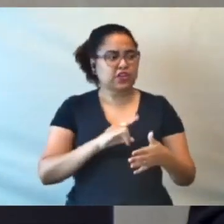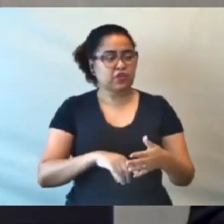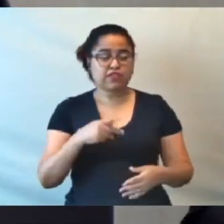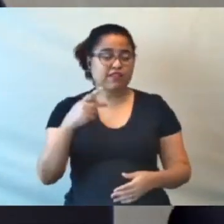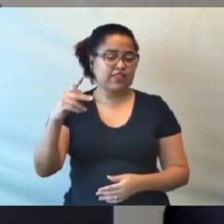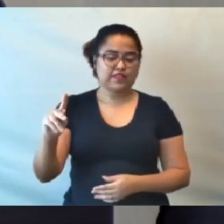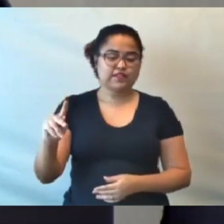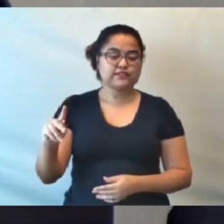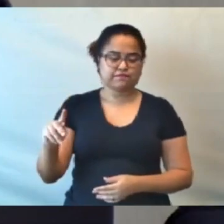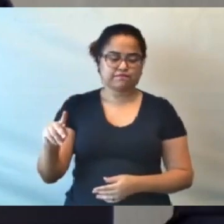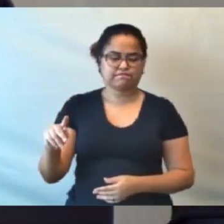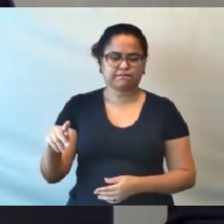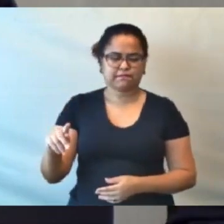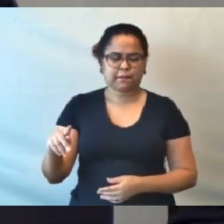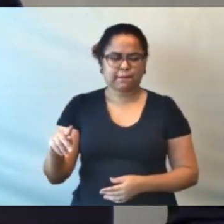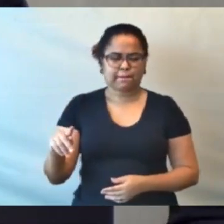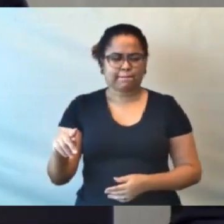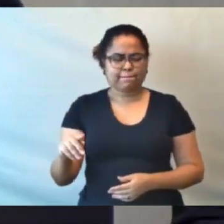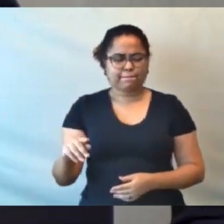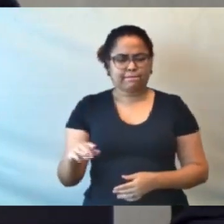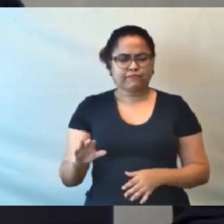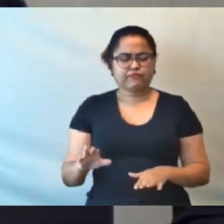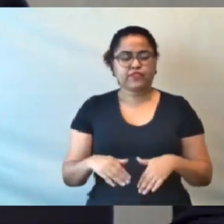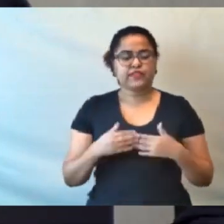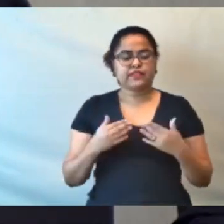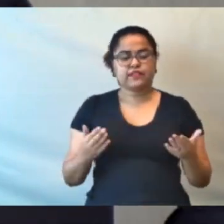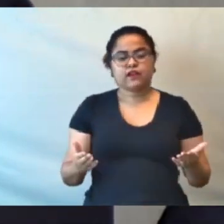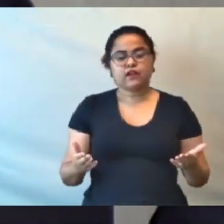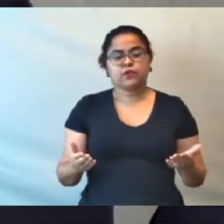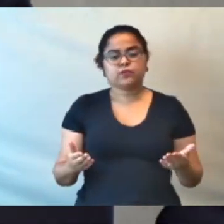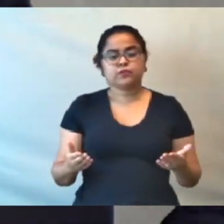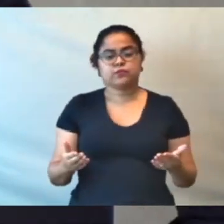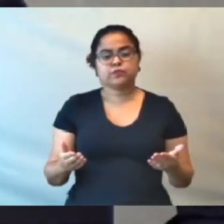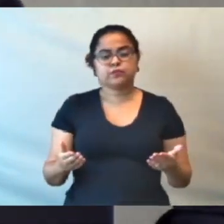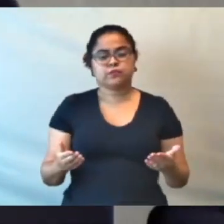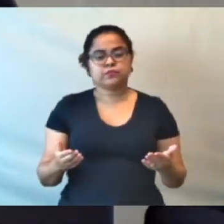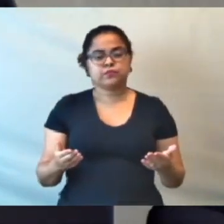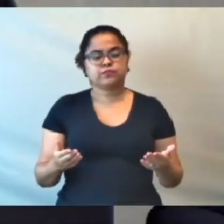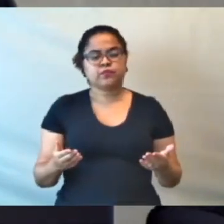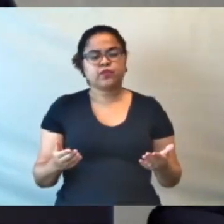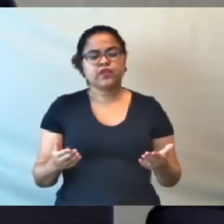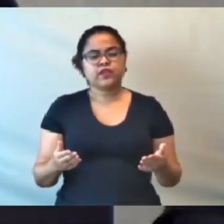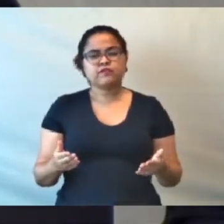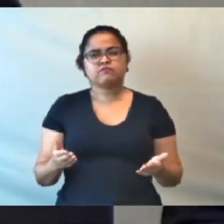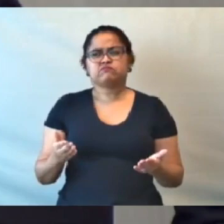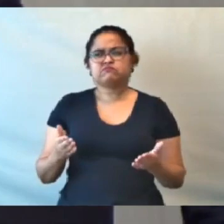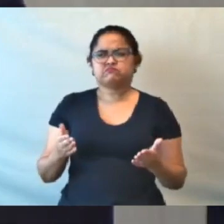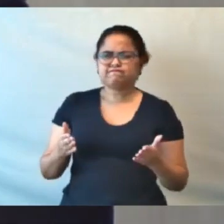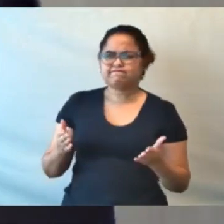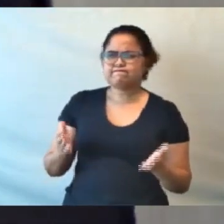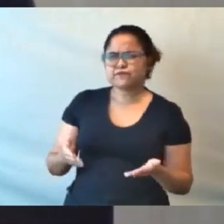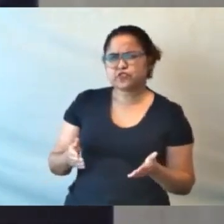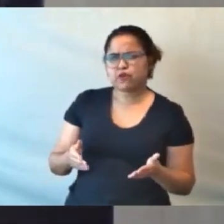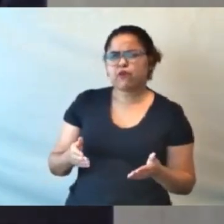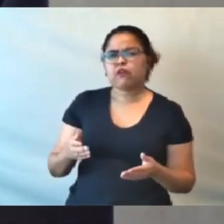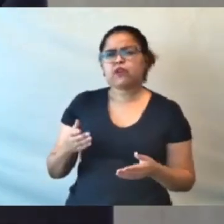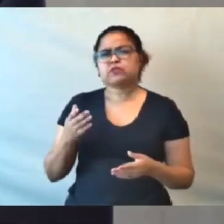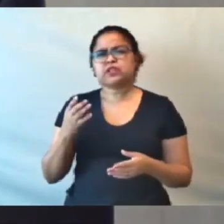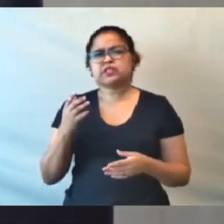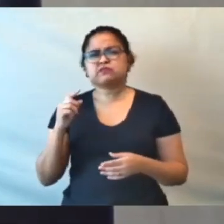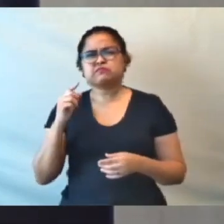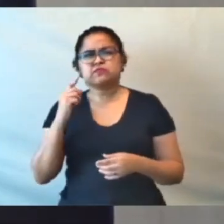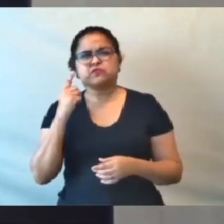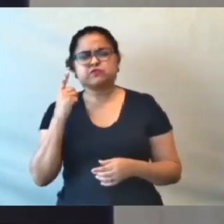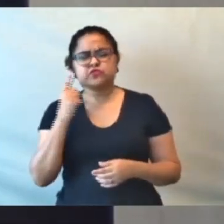Então isso já traz um componente que suscita uma